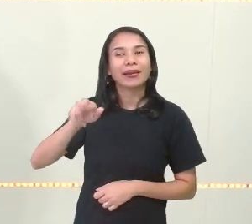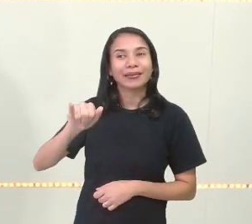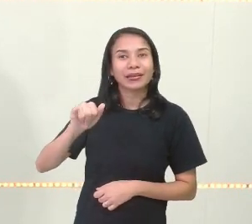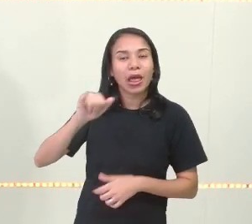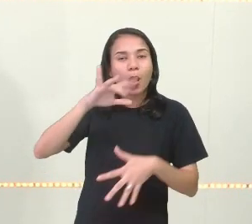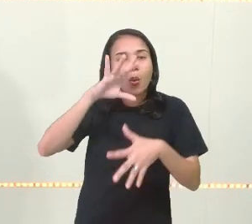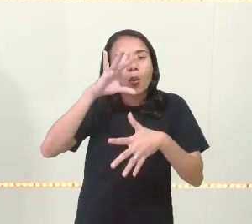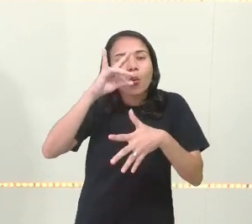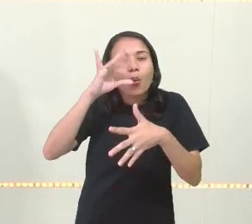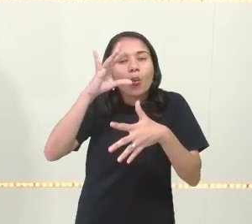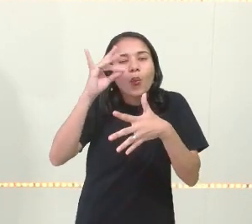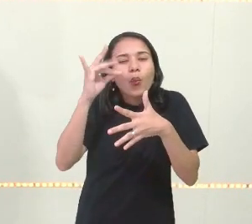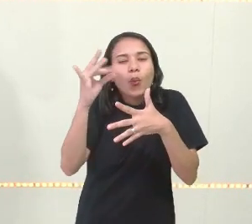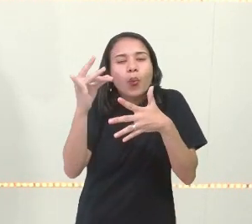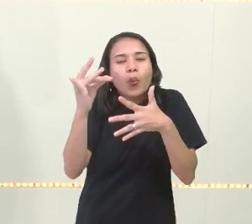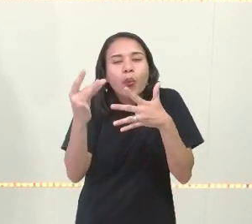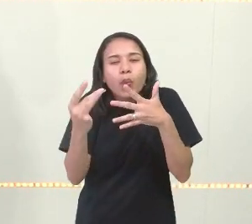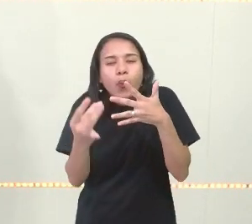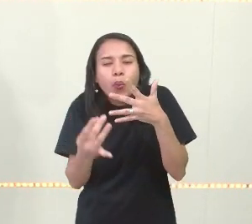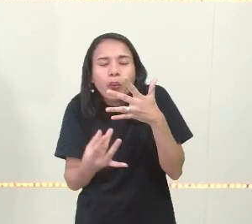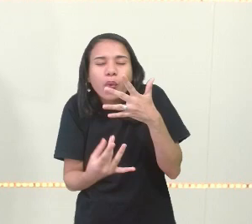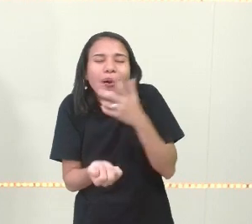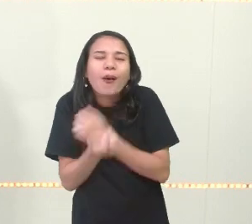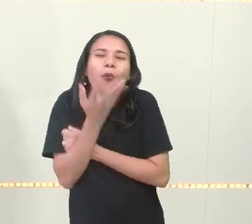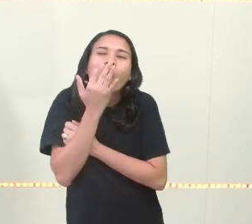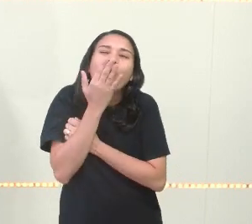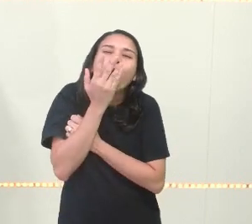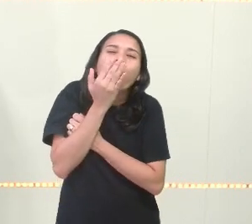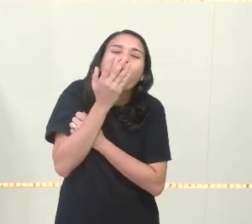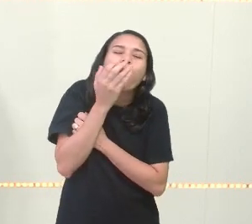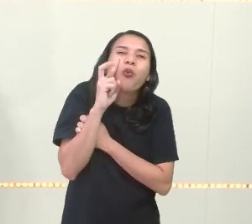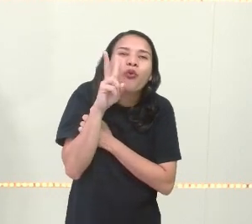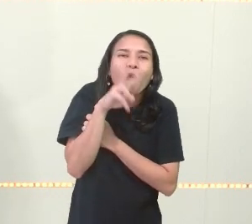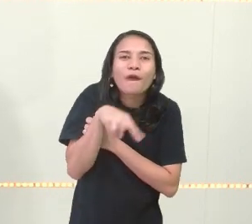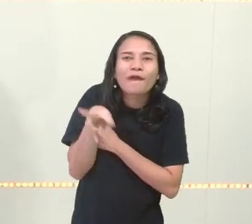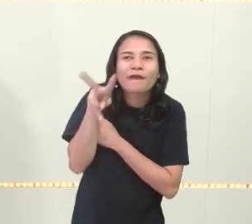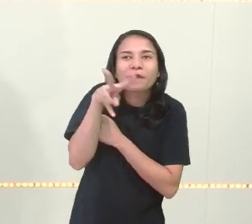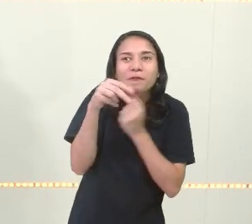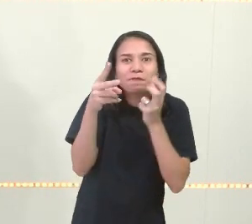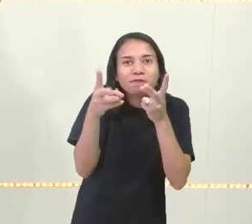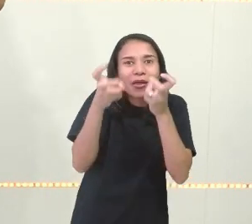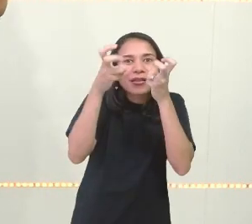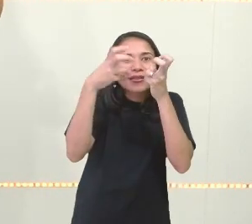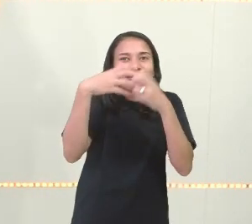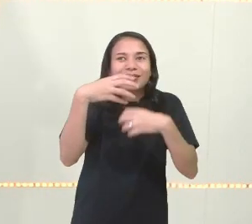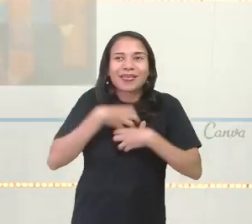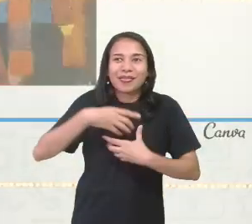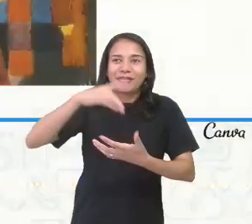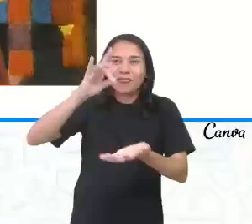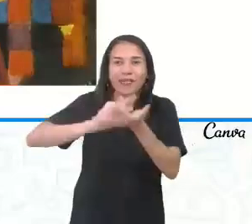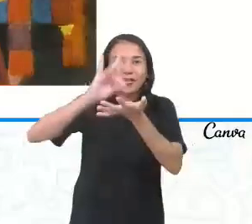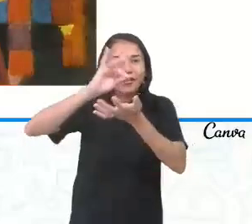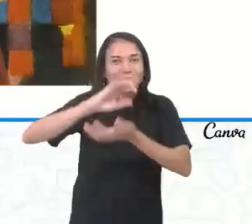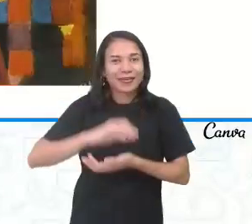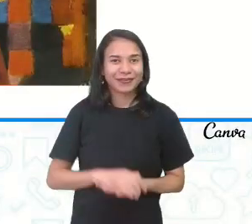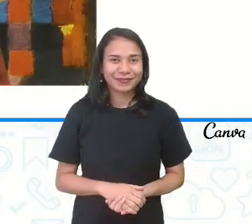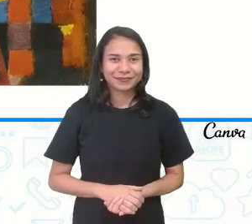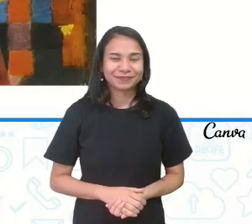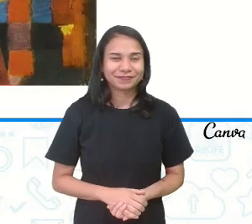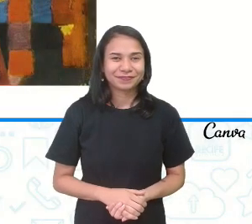os detalhes, né? A riqueza de cores que ele coloca, né? Super realista. Olha só.